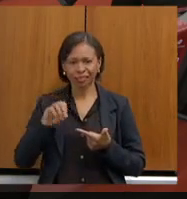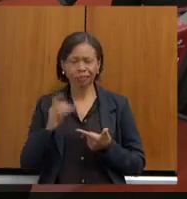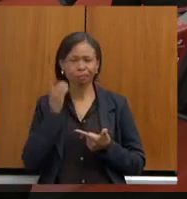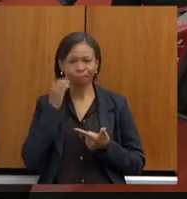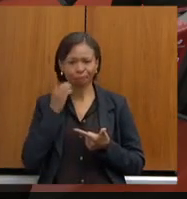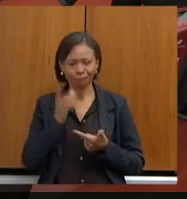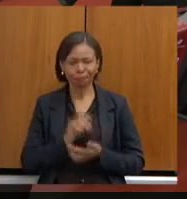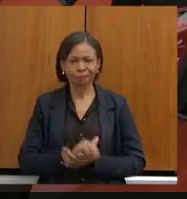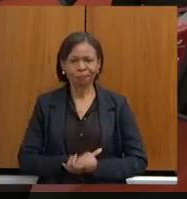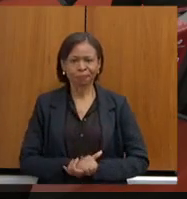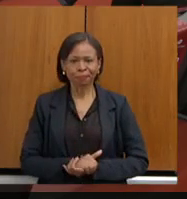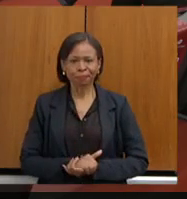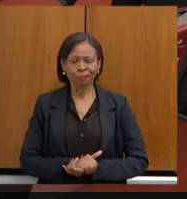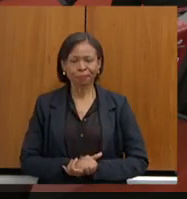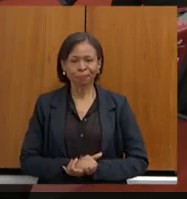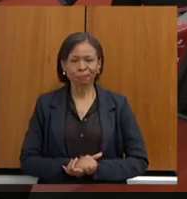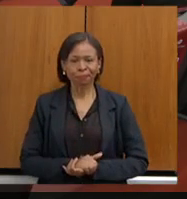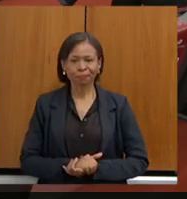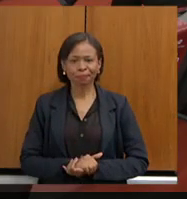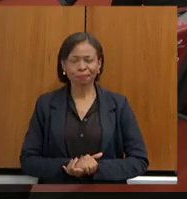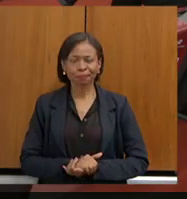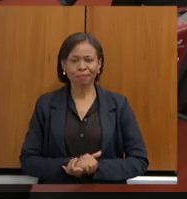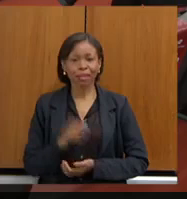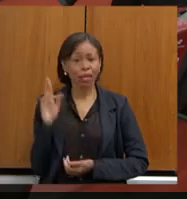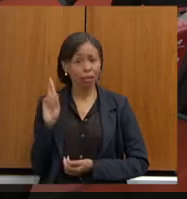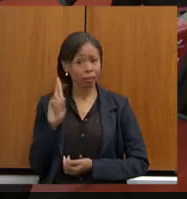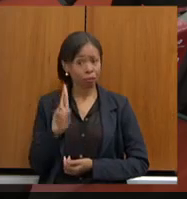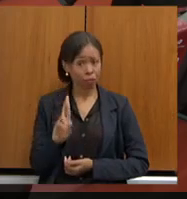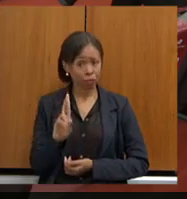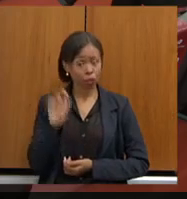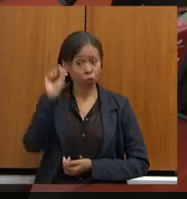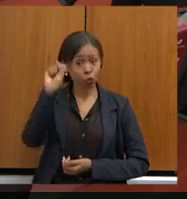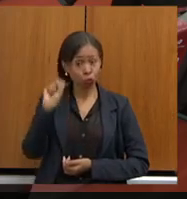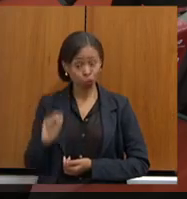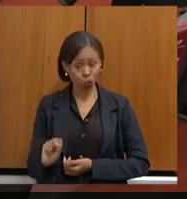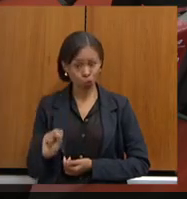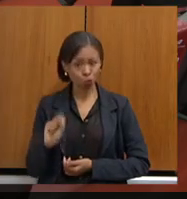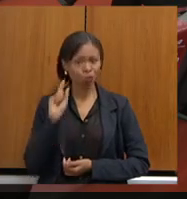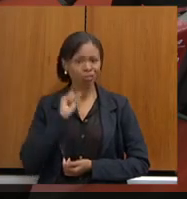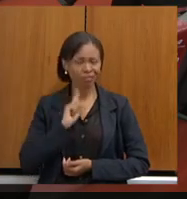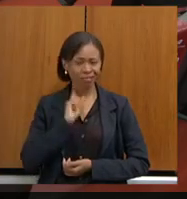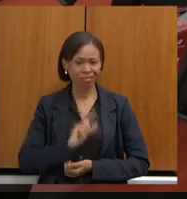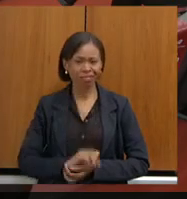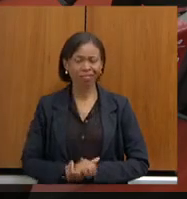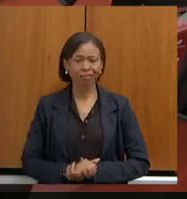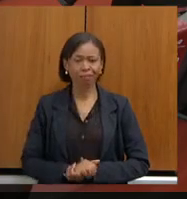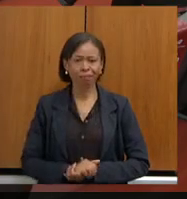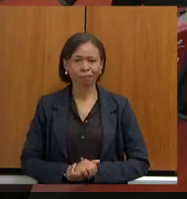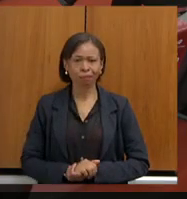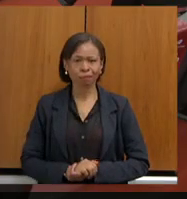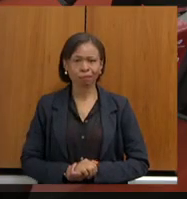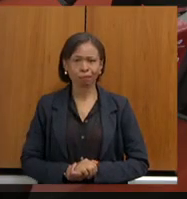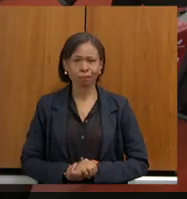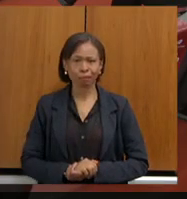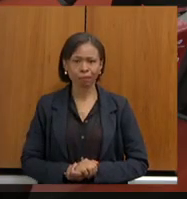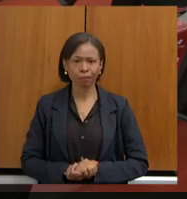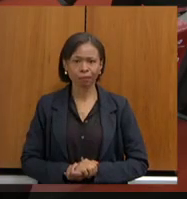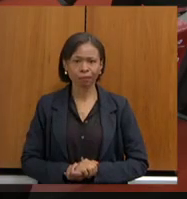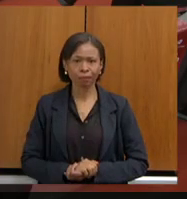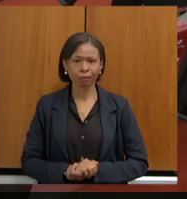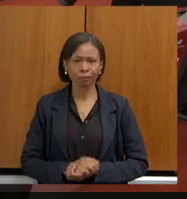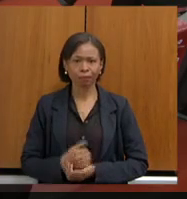e aqui representa uma grande parte do sul do estado Comandante celeste a palavra dental